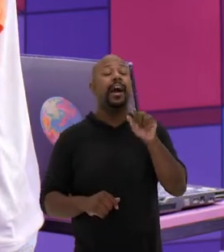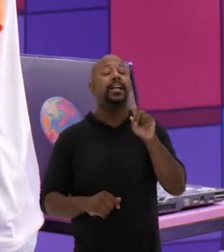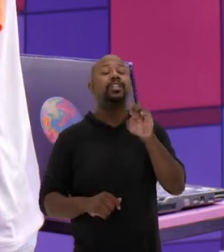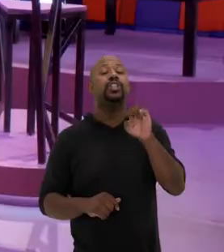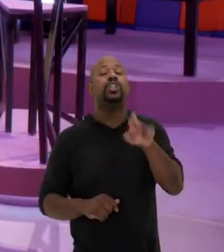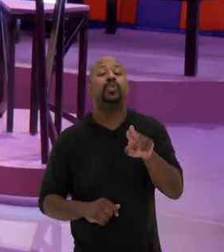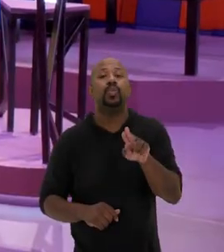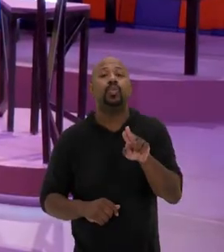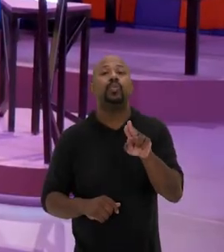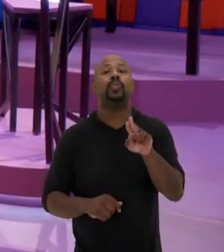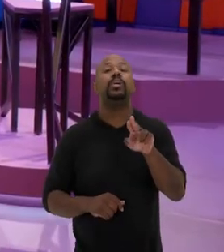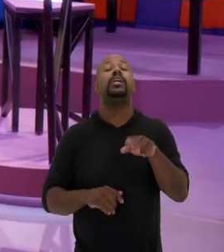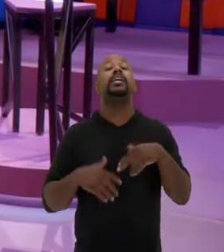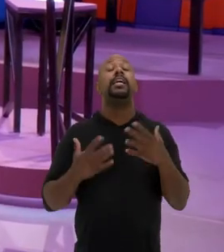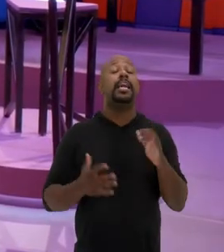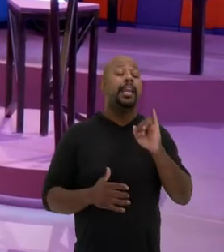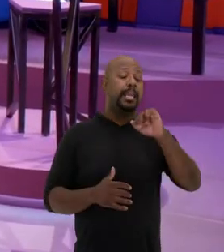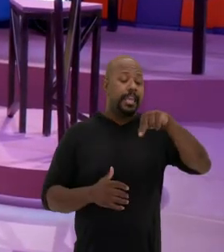Invadiu!